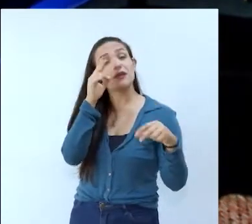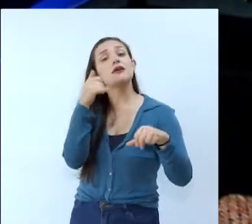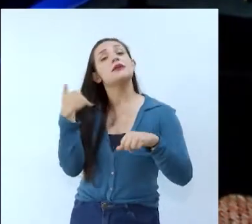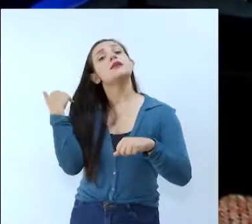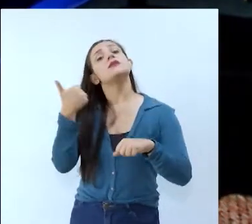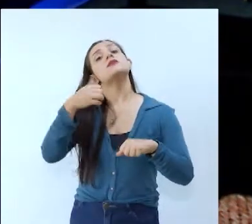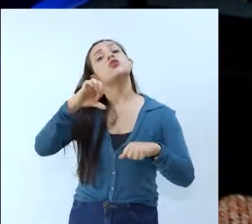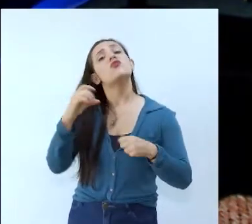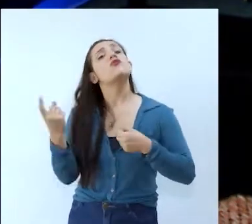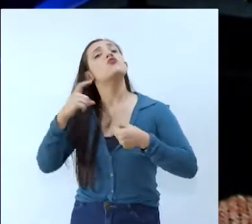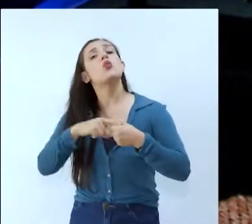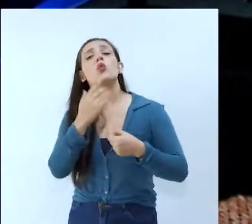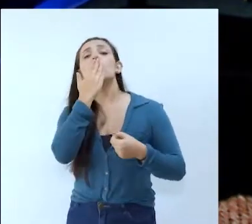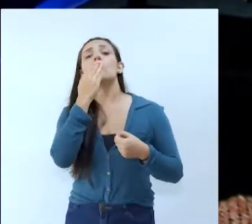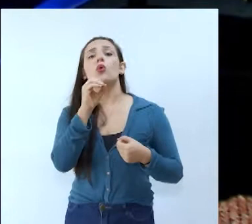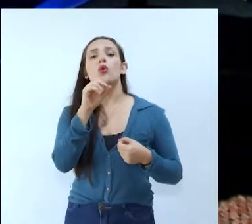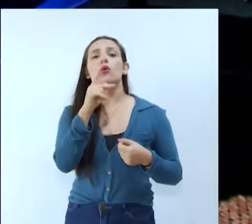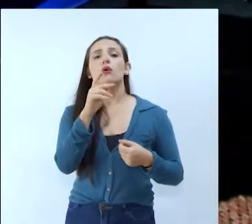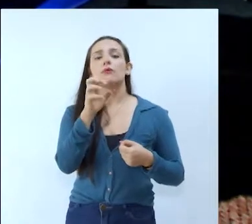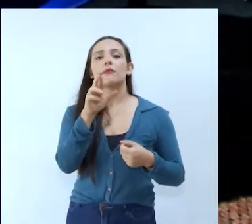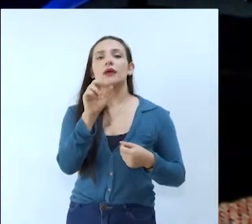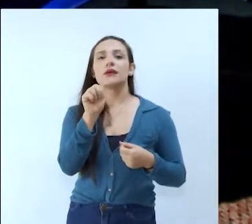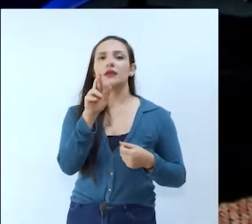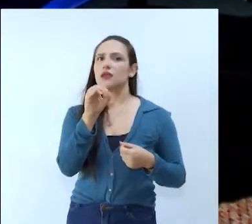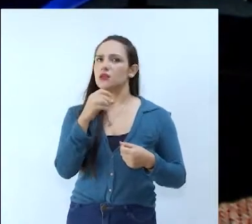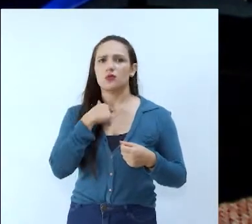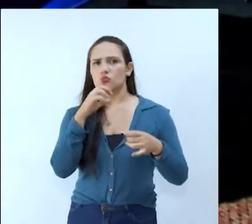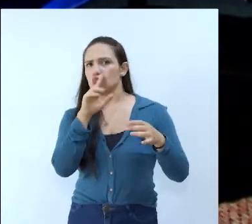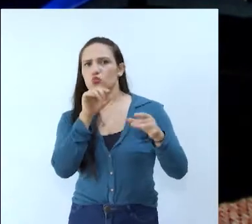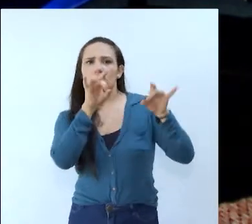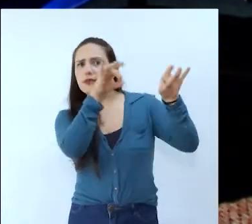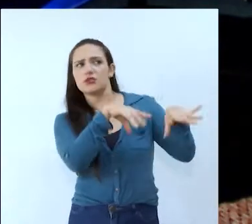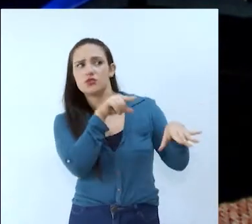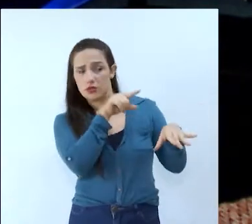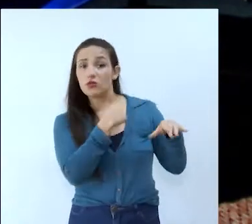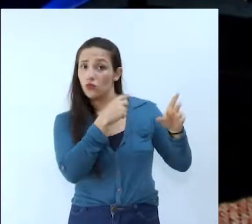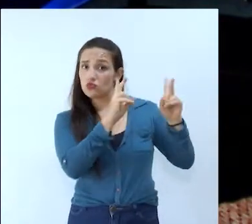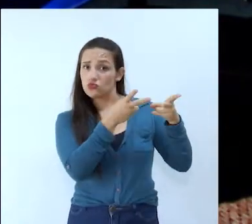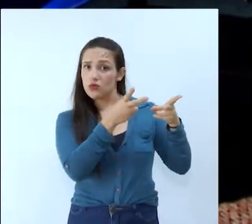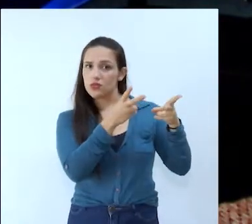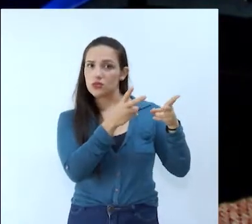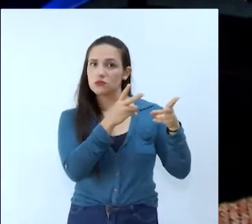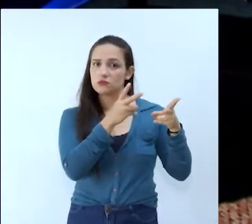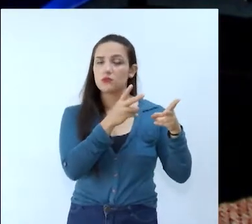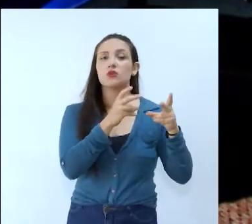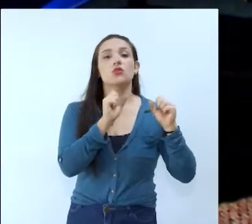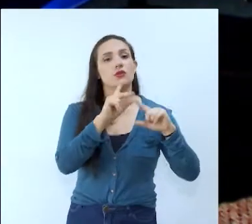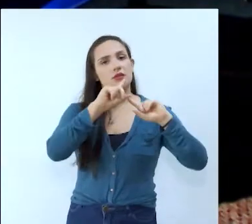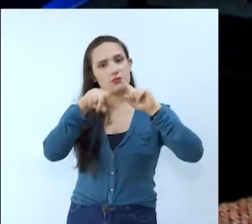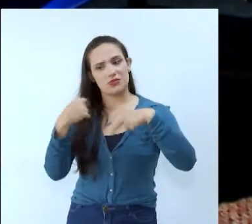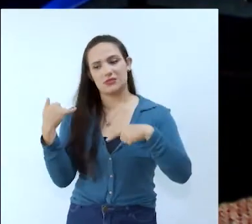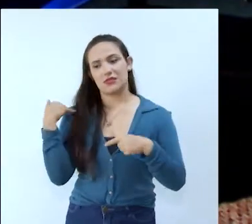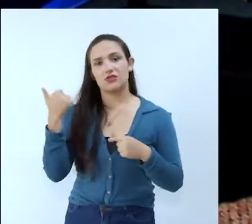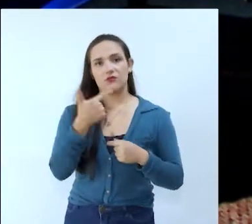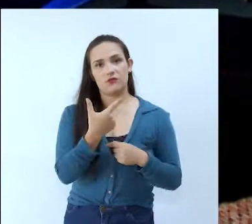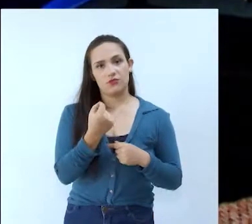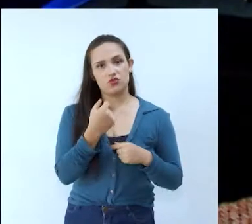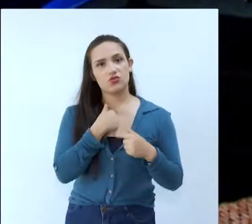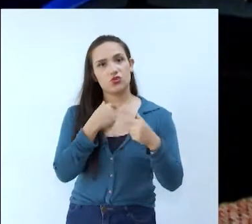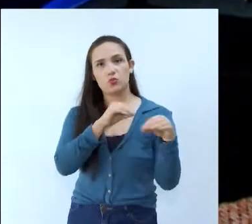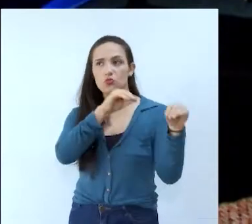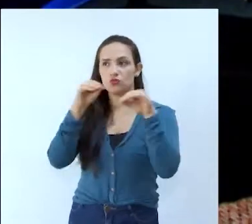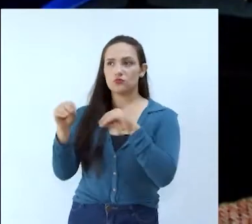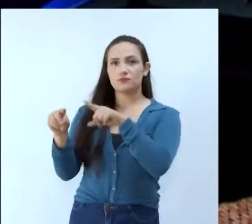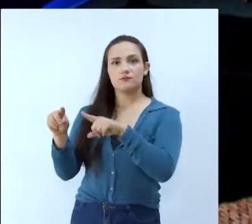estava jogando, era seu Vicente Arenari, ele era treinador do Comercial, que foi um cara que jogou no Palmeiras, né? E era treinador